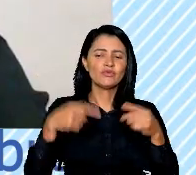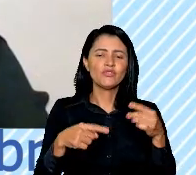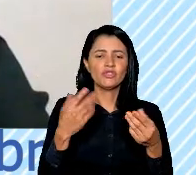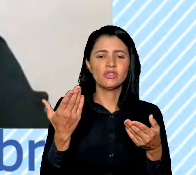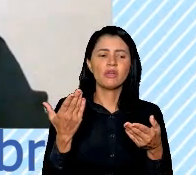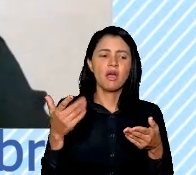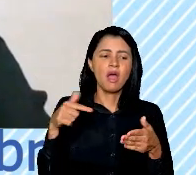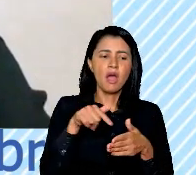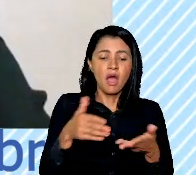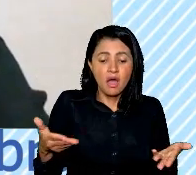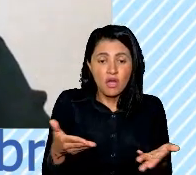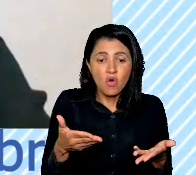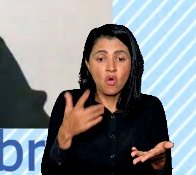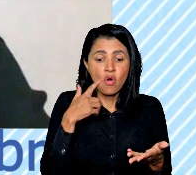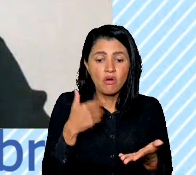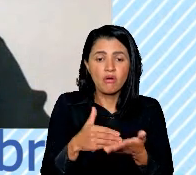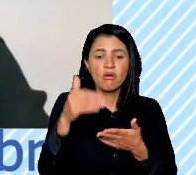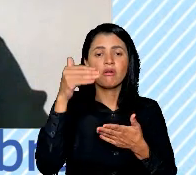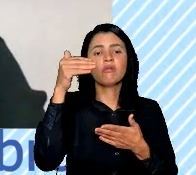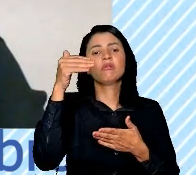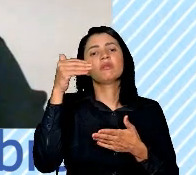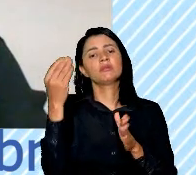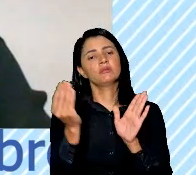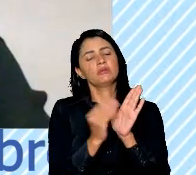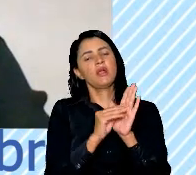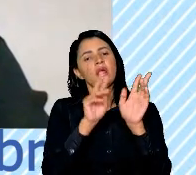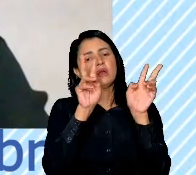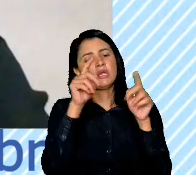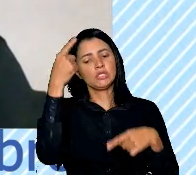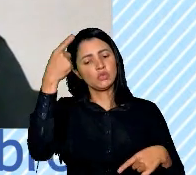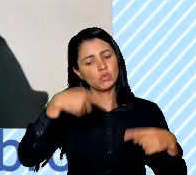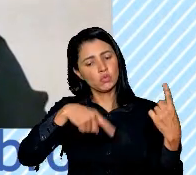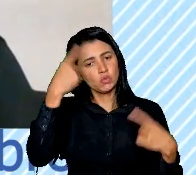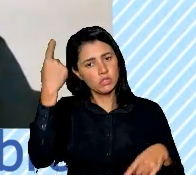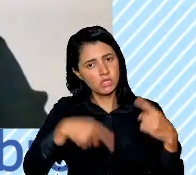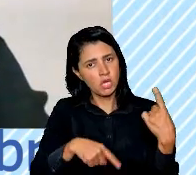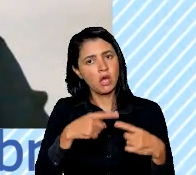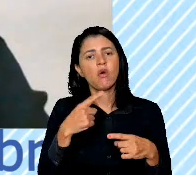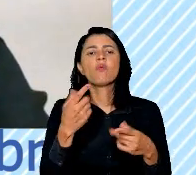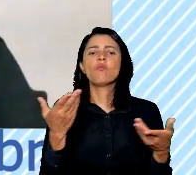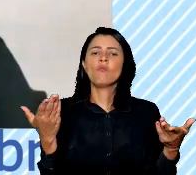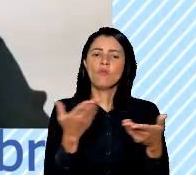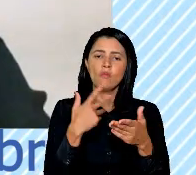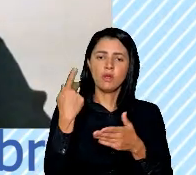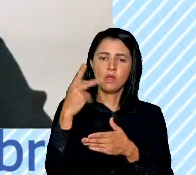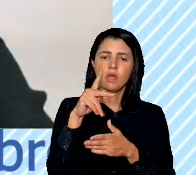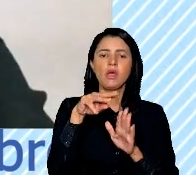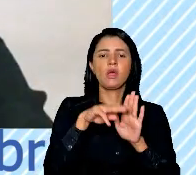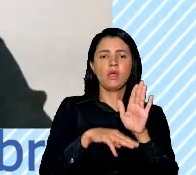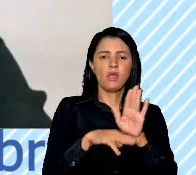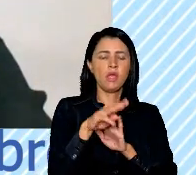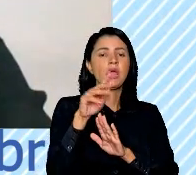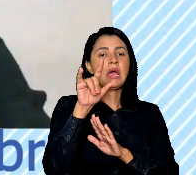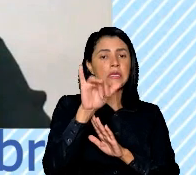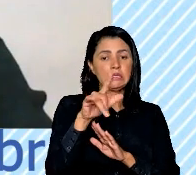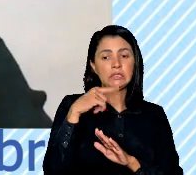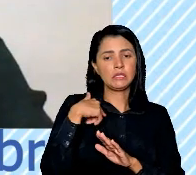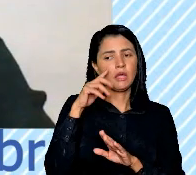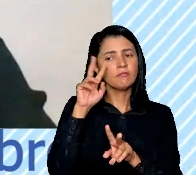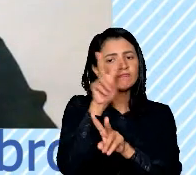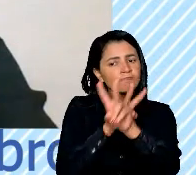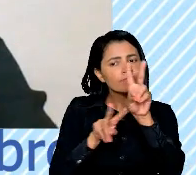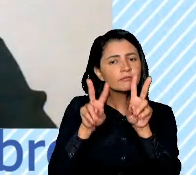elas passaram a estar na pauta de discussão, passaram a estar na agenda dos órgãos públicos. E se elas têm essa